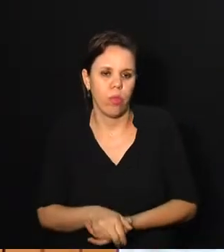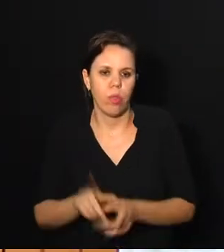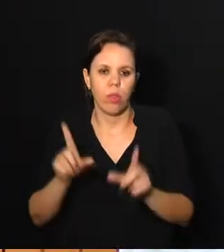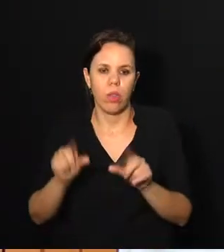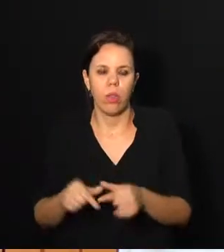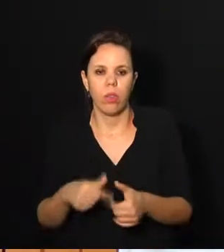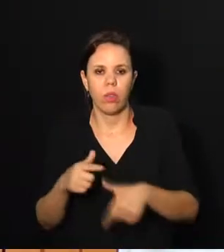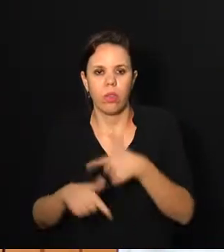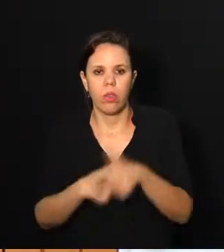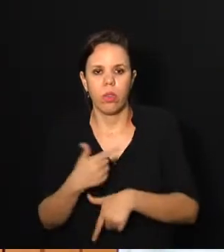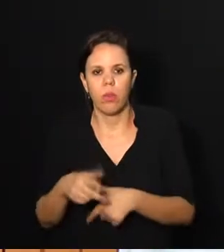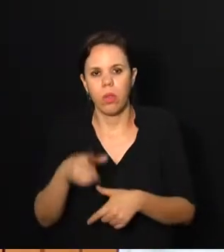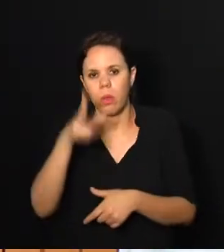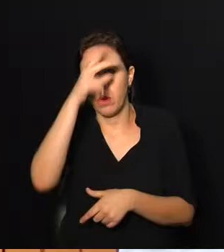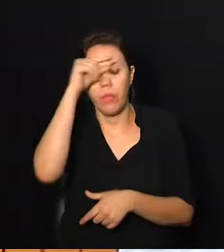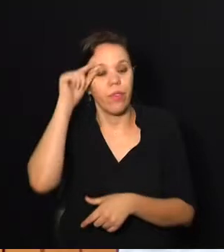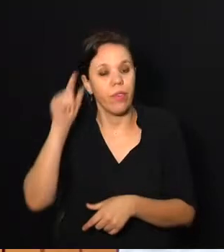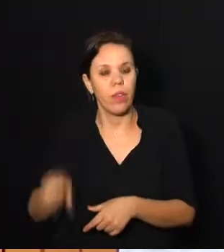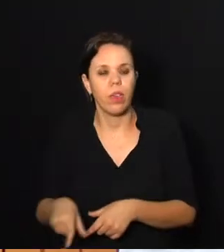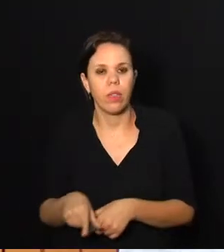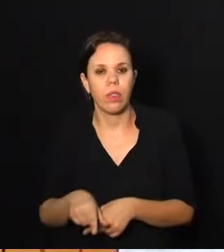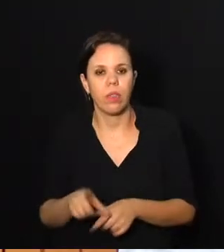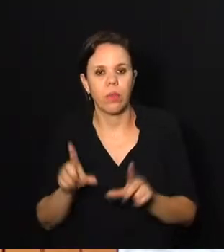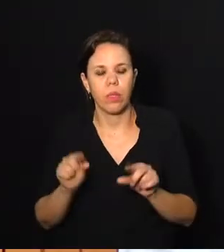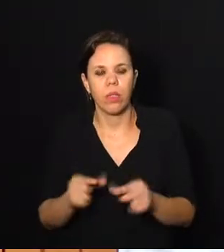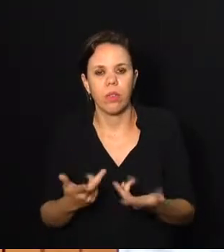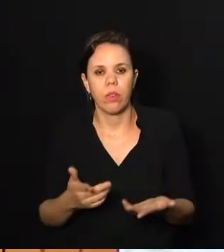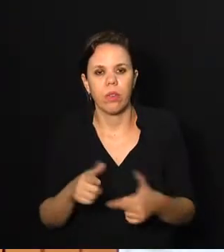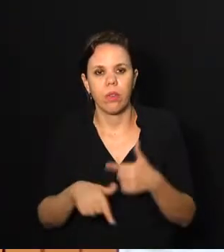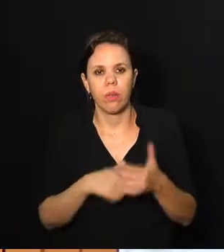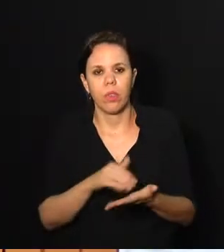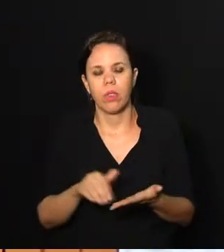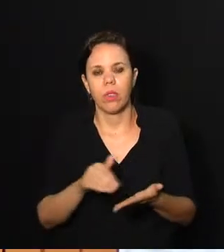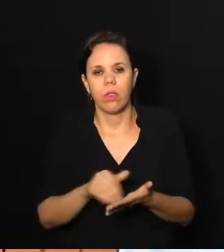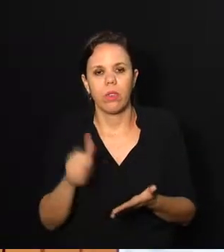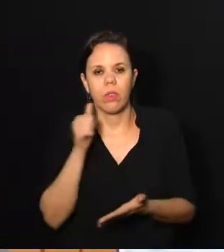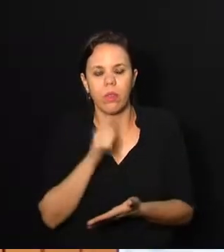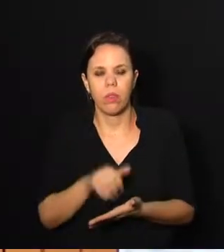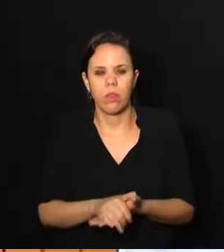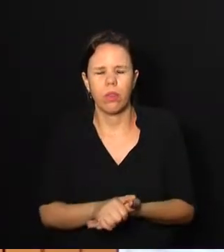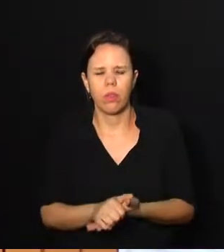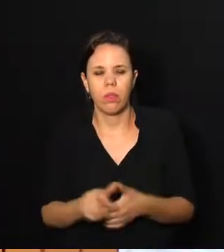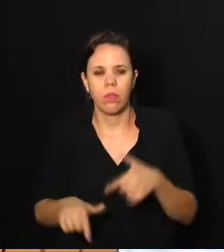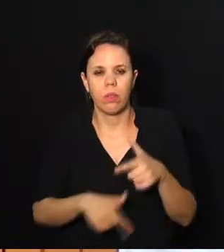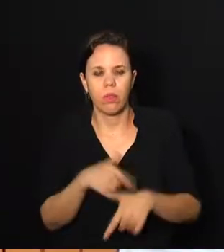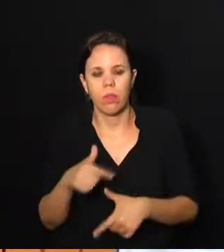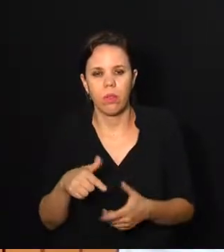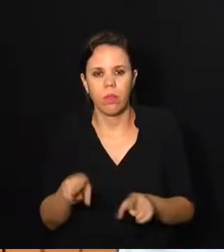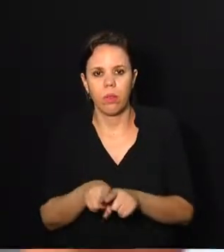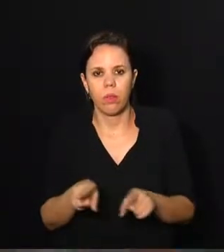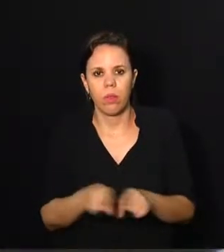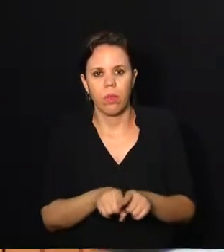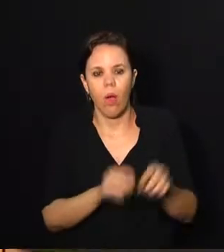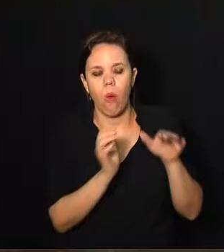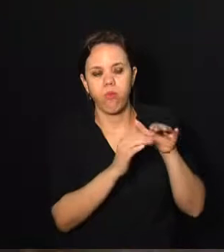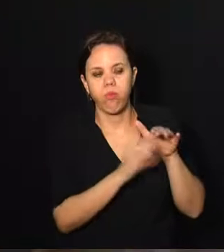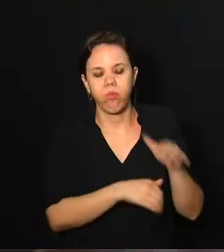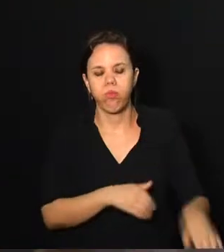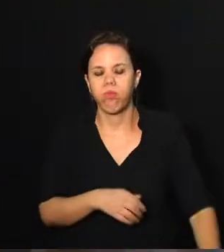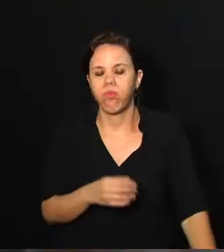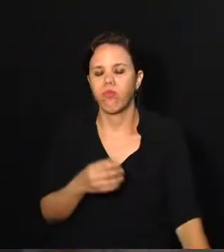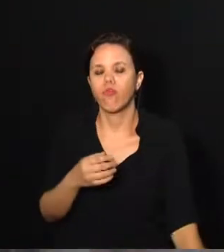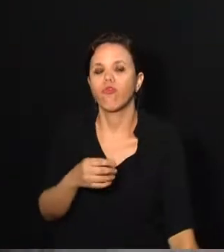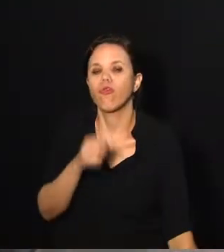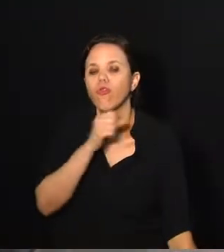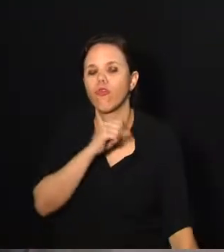Jonas Donizete, para minimizar o trabalho da secretária e para minimizar também o trabalho do Fundo do Idoso. Então, o dinheiro veio do Estado de